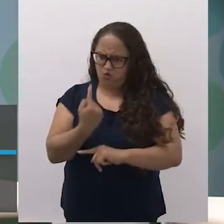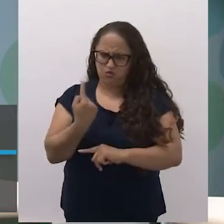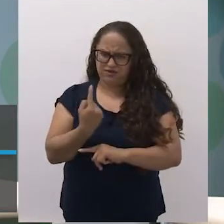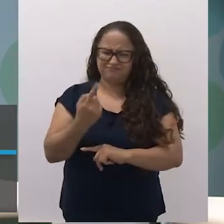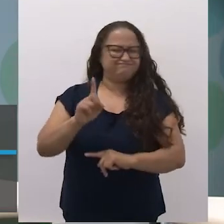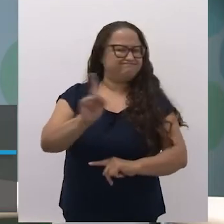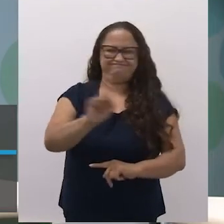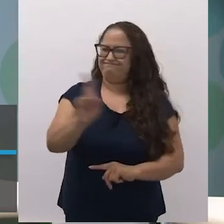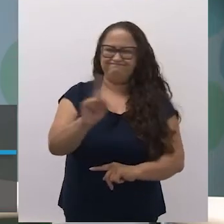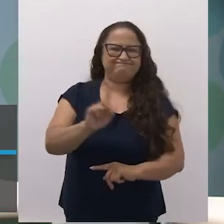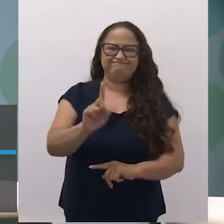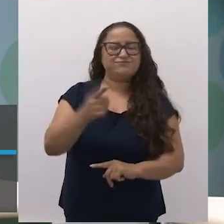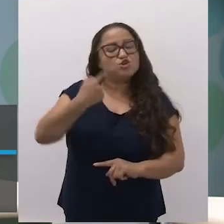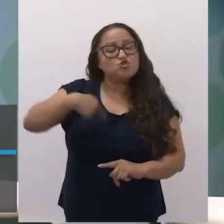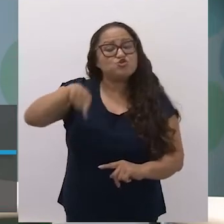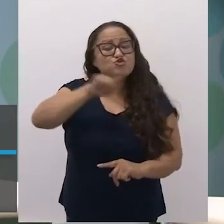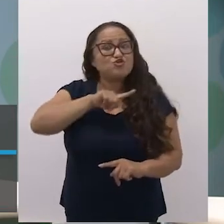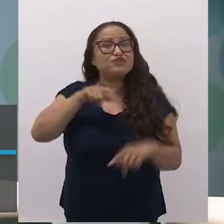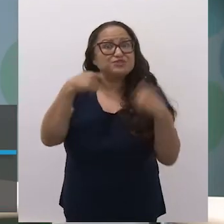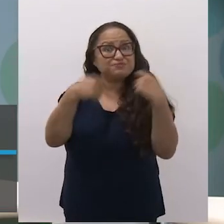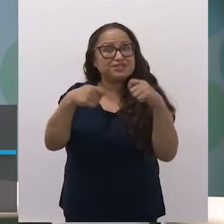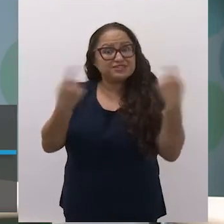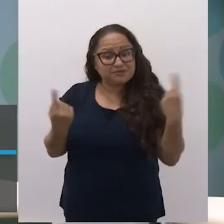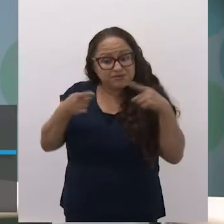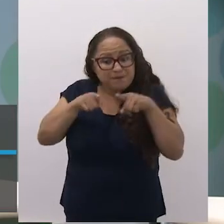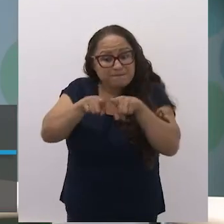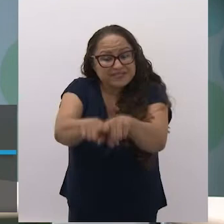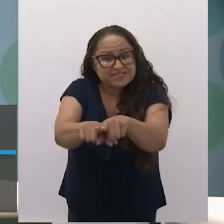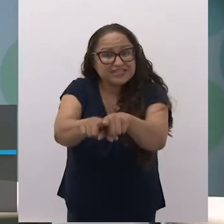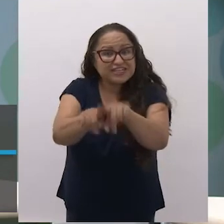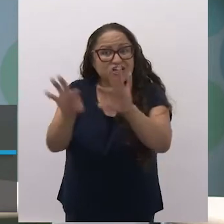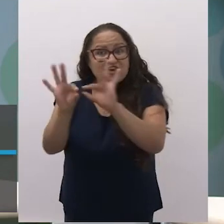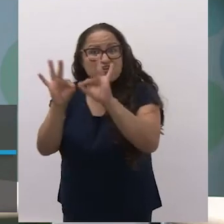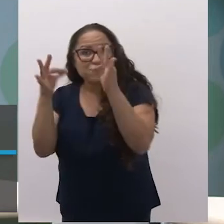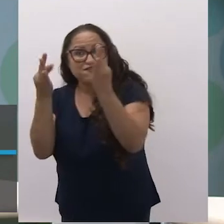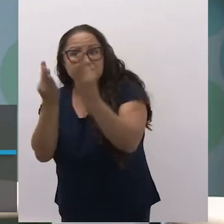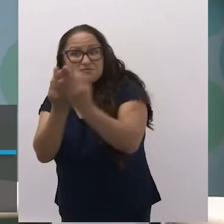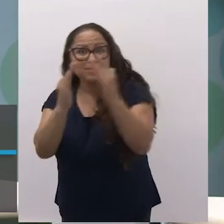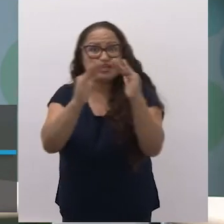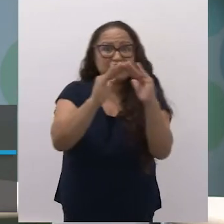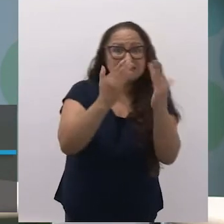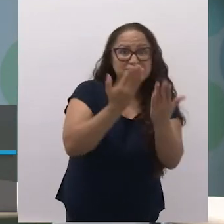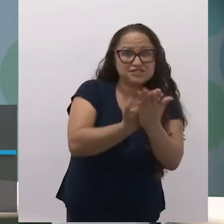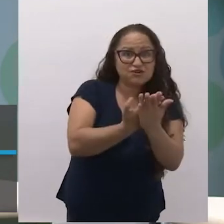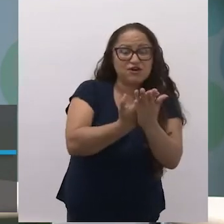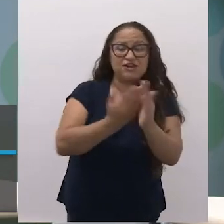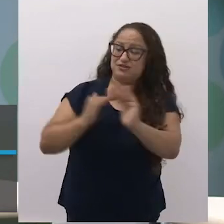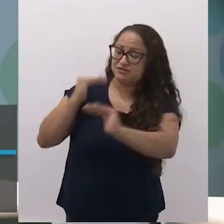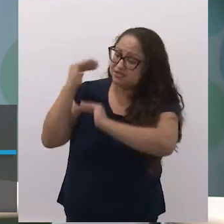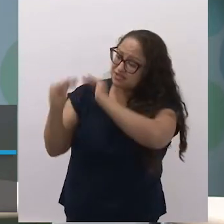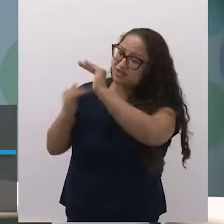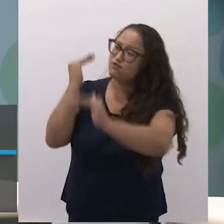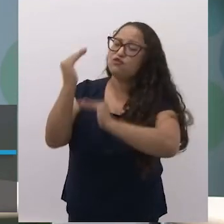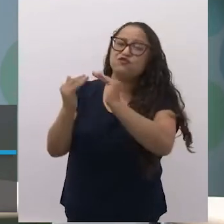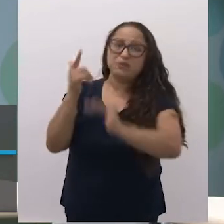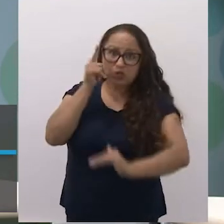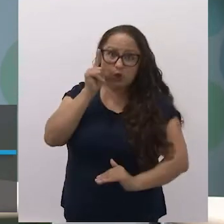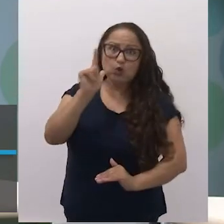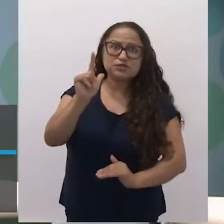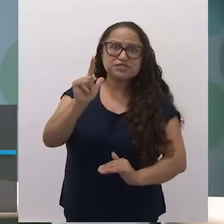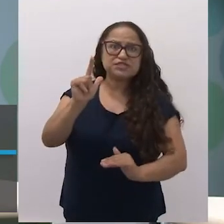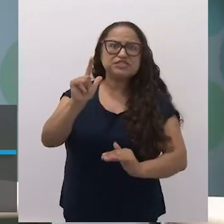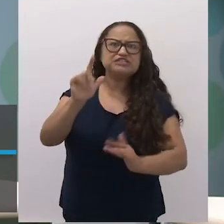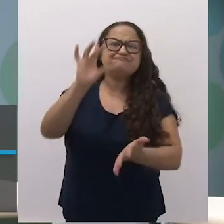Precisamos, na verdade, incentivar a parceria família e escola, para que esse desenvolvimento humano seja realmente